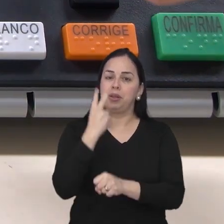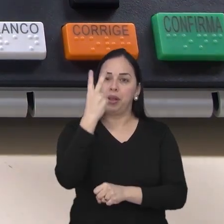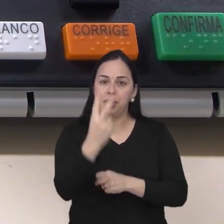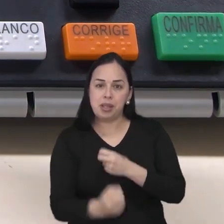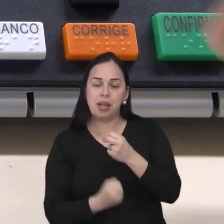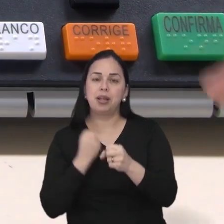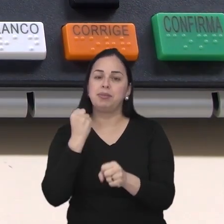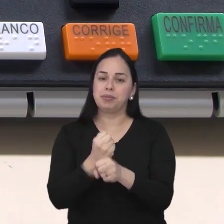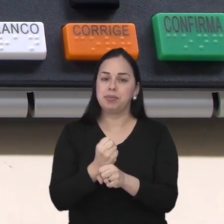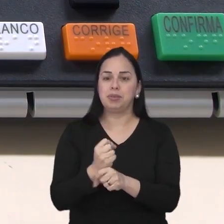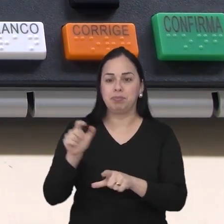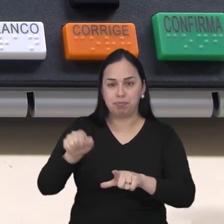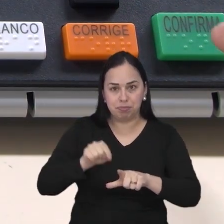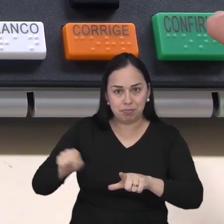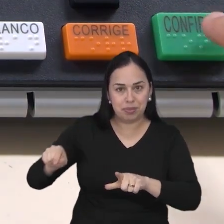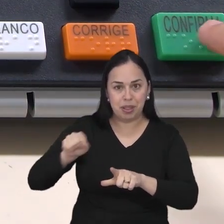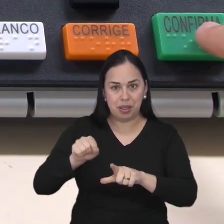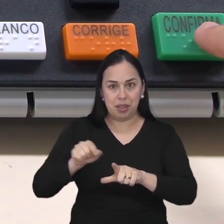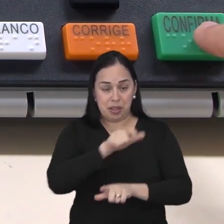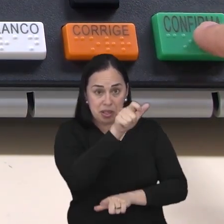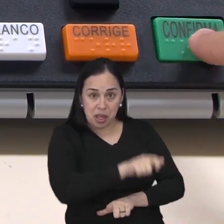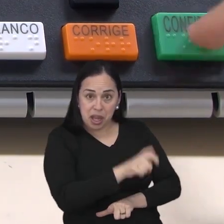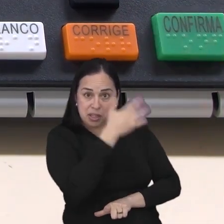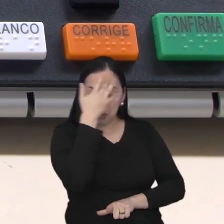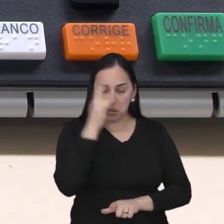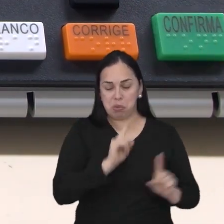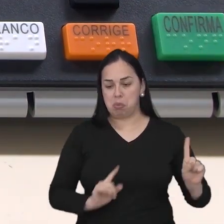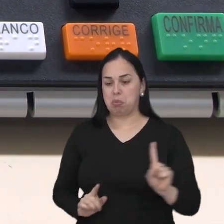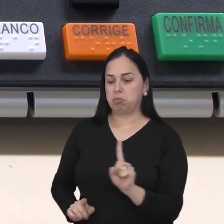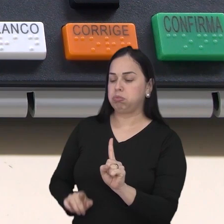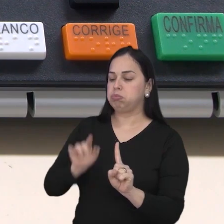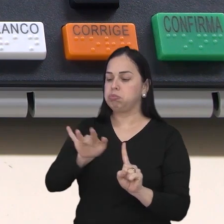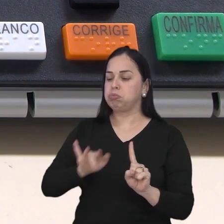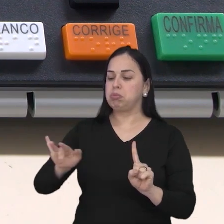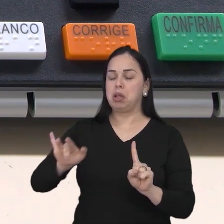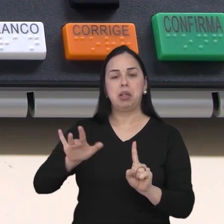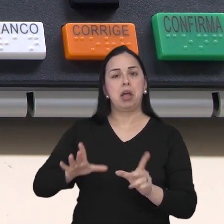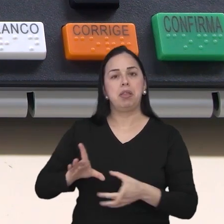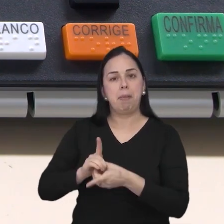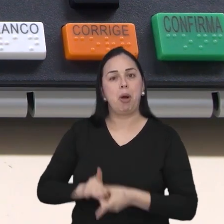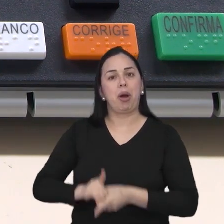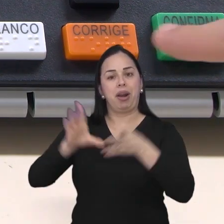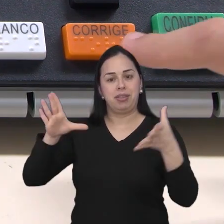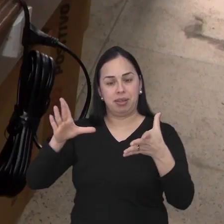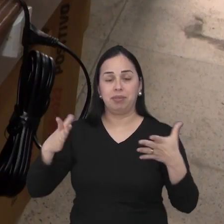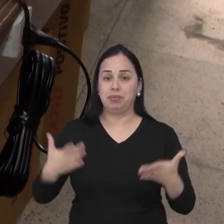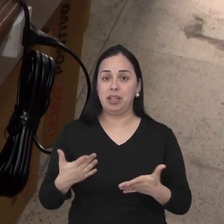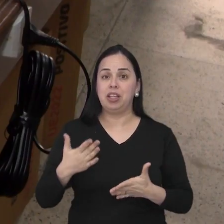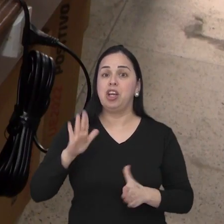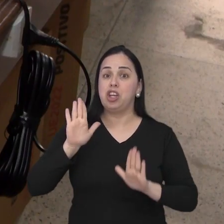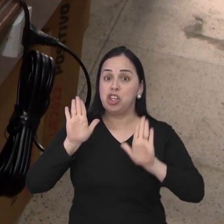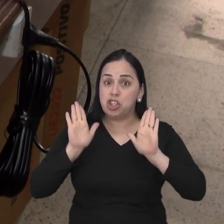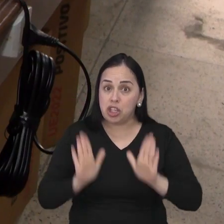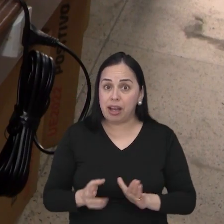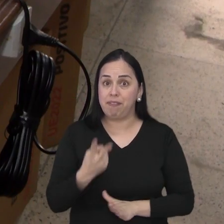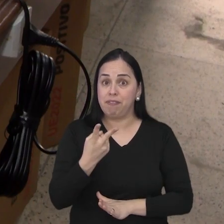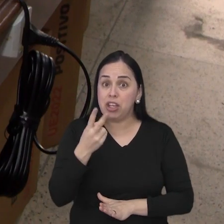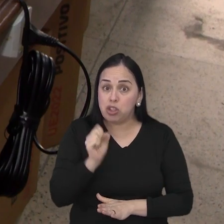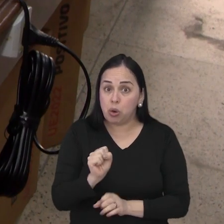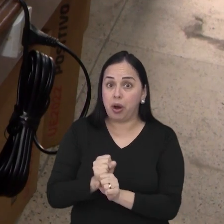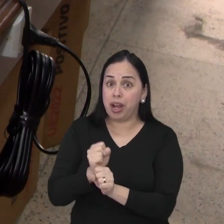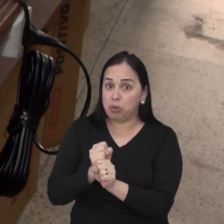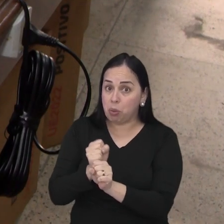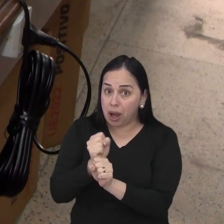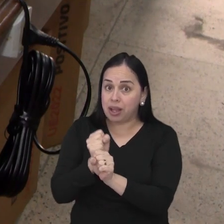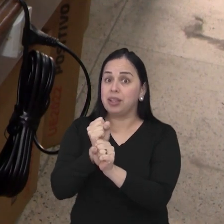anos, os brasileiros e as urnas eletrônicas se encontram para que a democracia seja colocada em prática. Há quase 3 décadas,